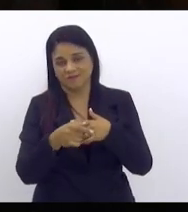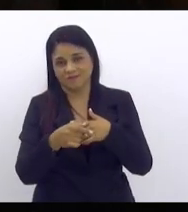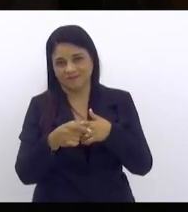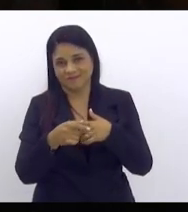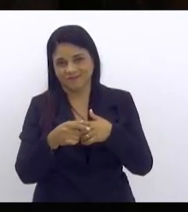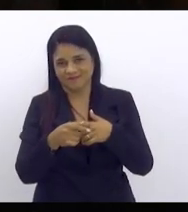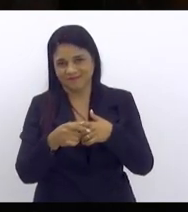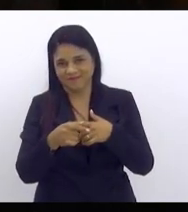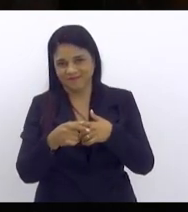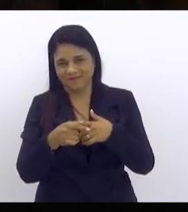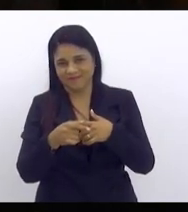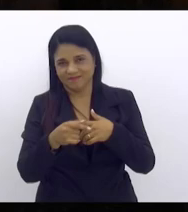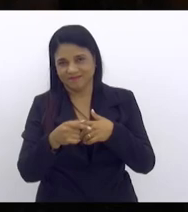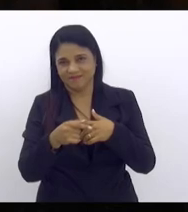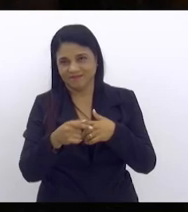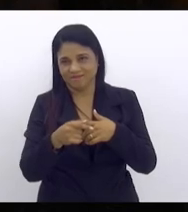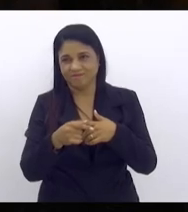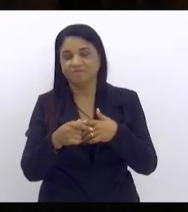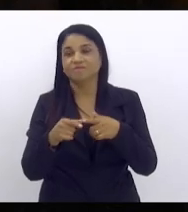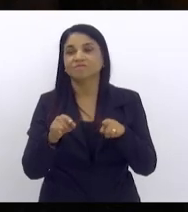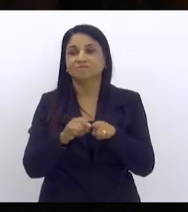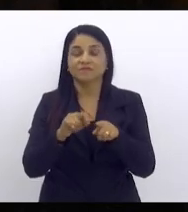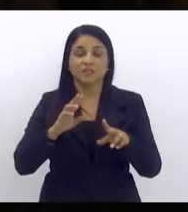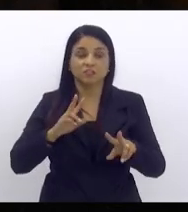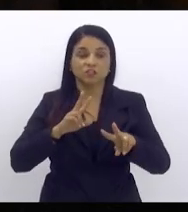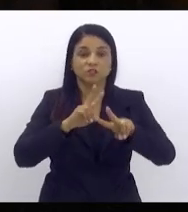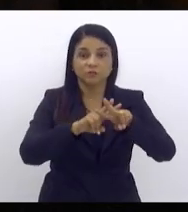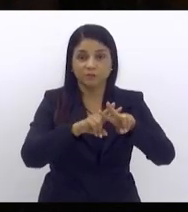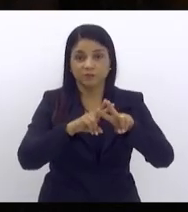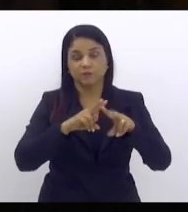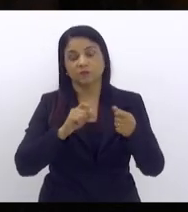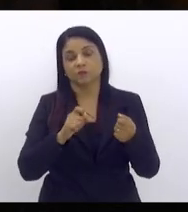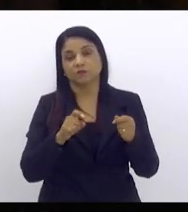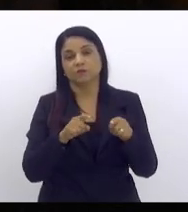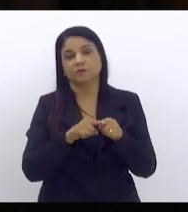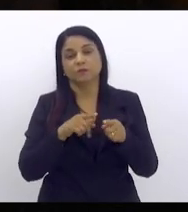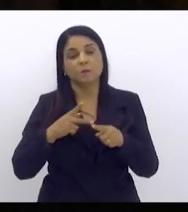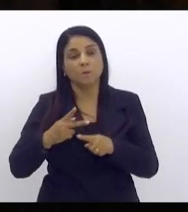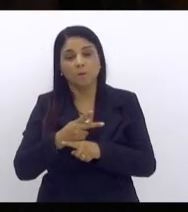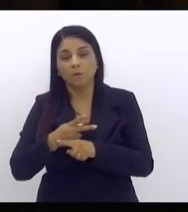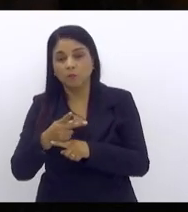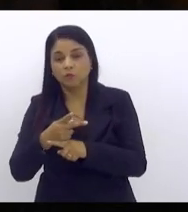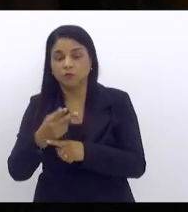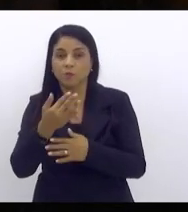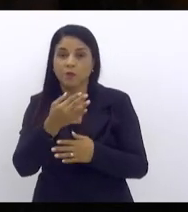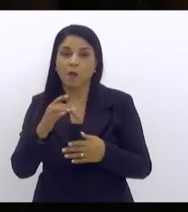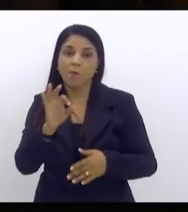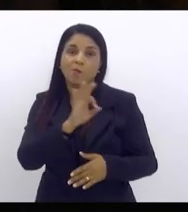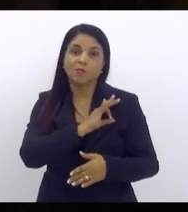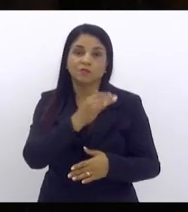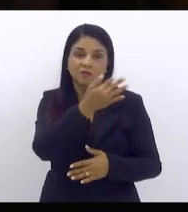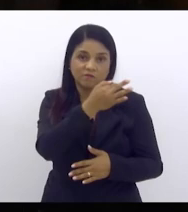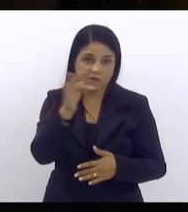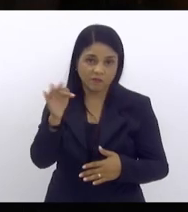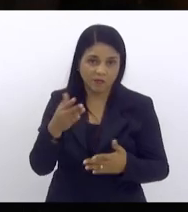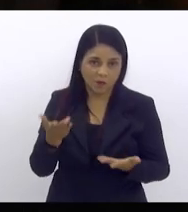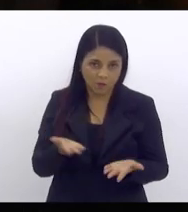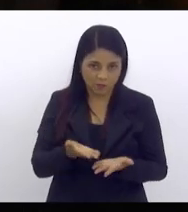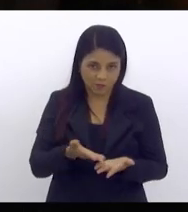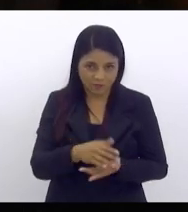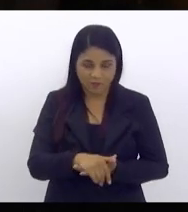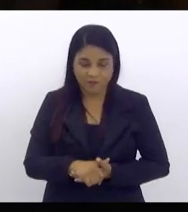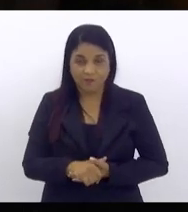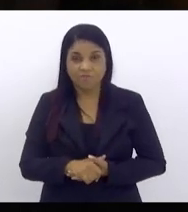das investigações e buscas e apreensões efetuadas recentemente pela Polícia Federal. Mas não para aí, não,